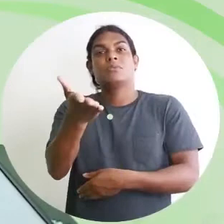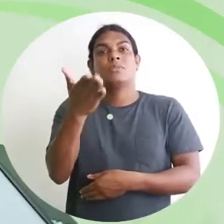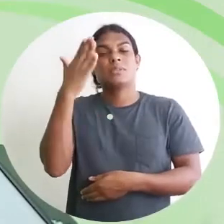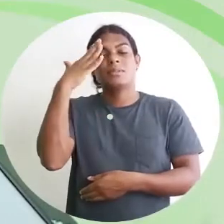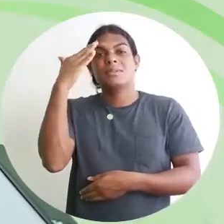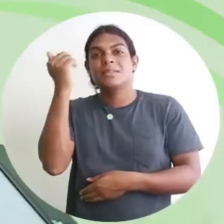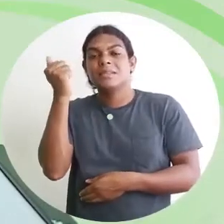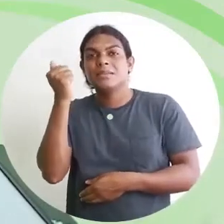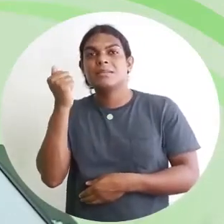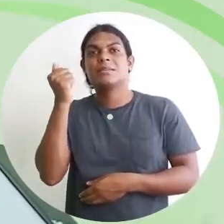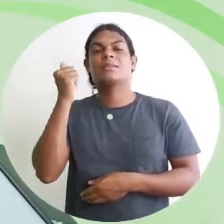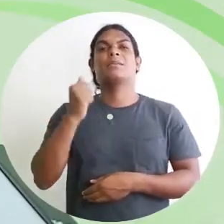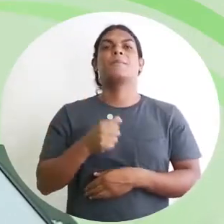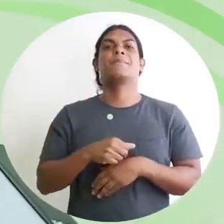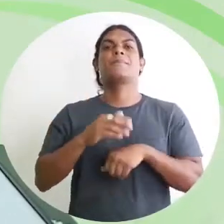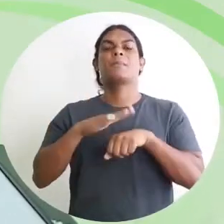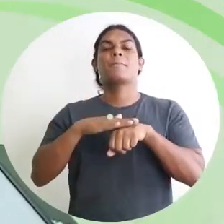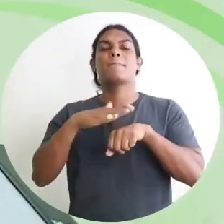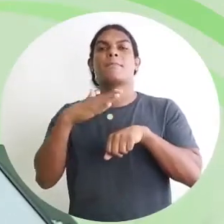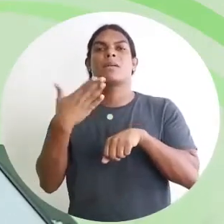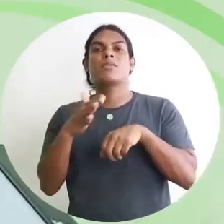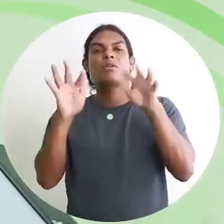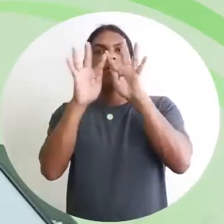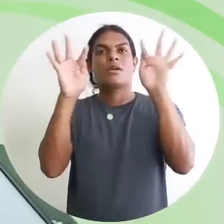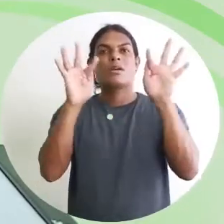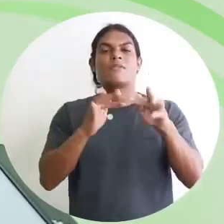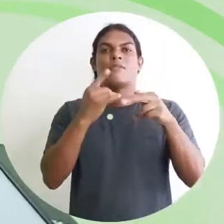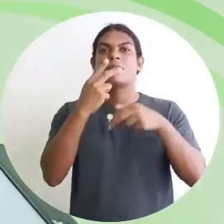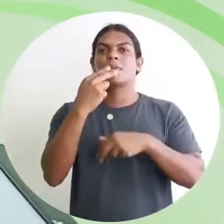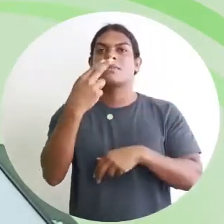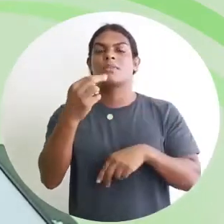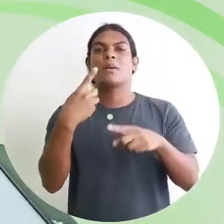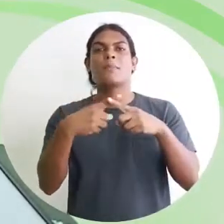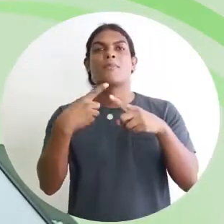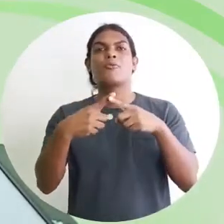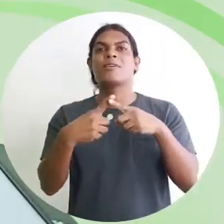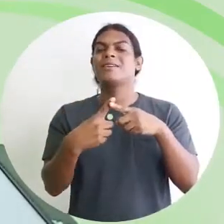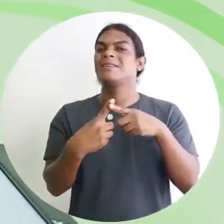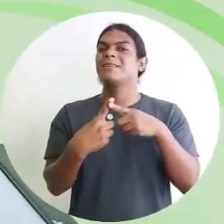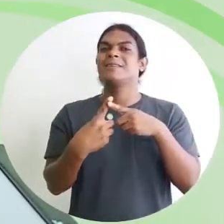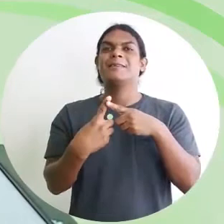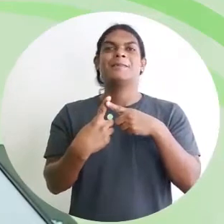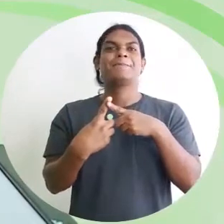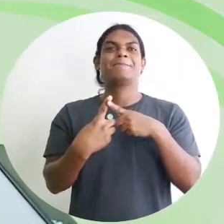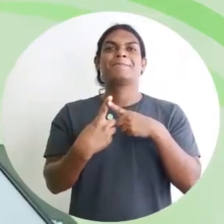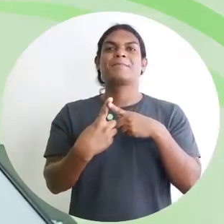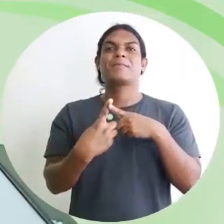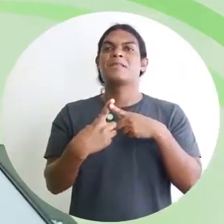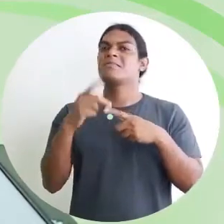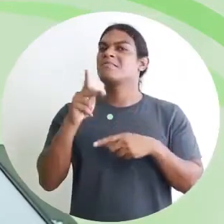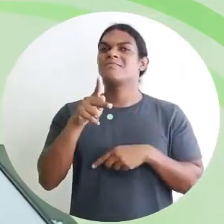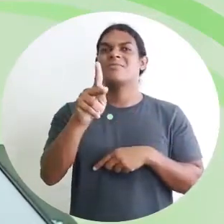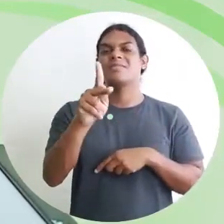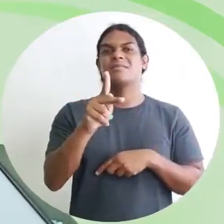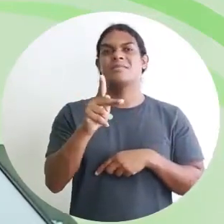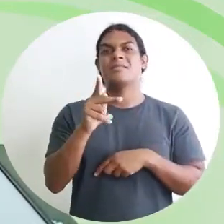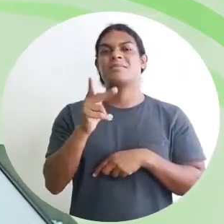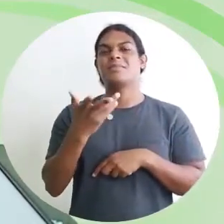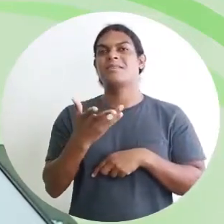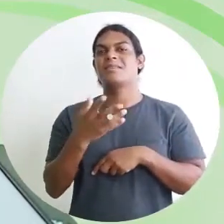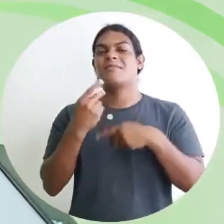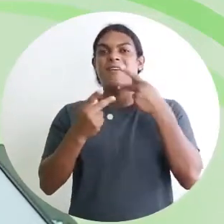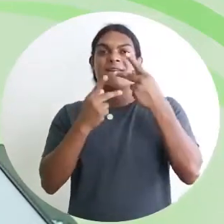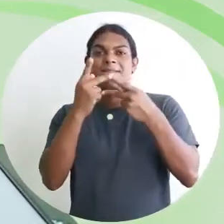compreender melhor as formas e falas dela, porque nem sempre ela vai oralizar, ou seja, utilizar a linguagem